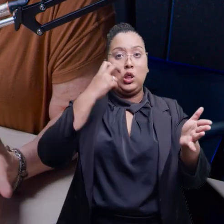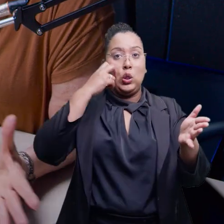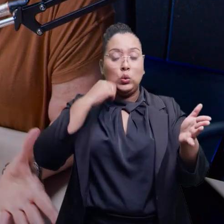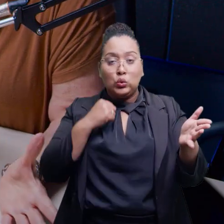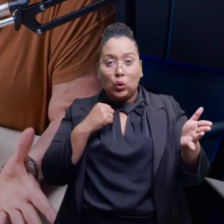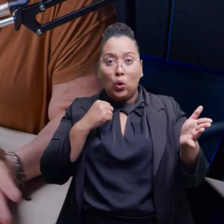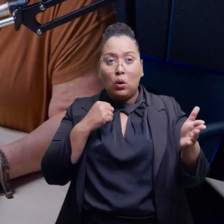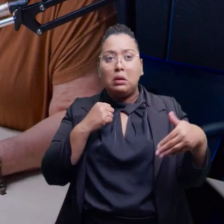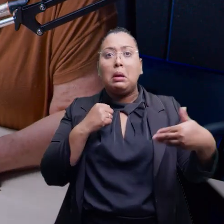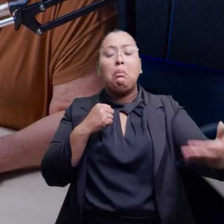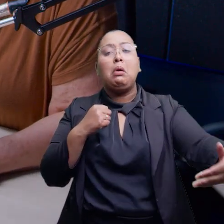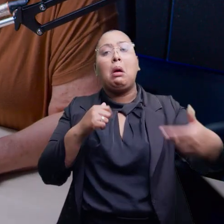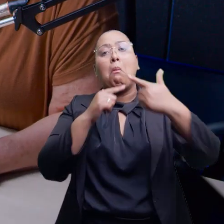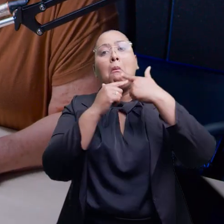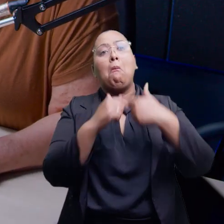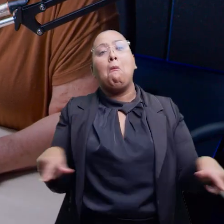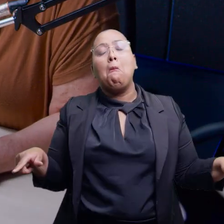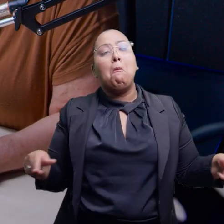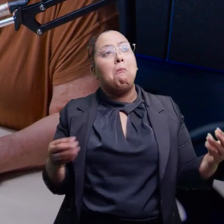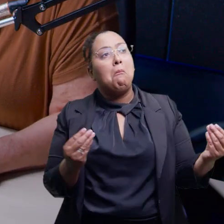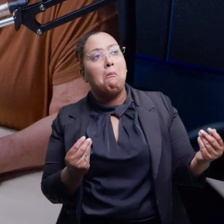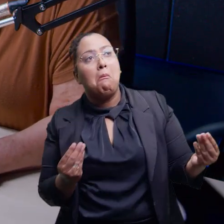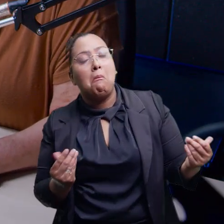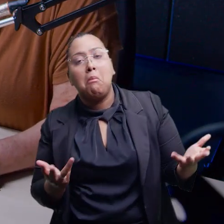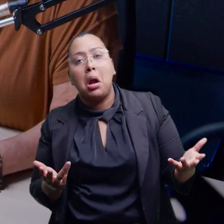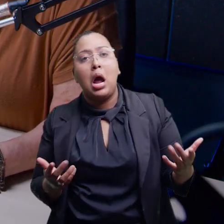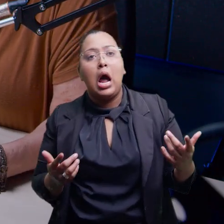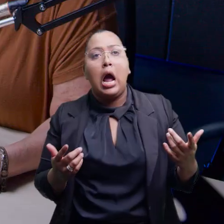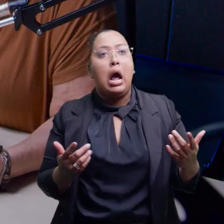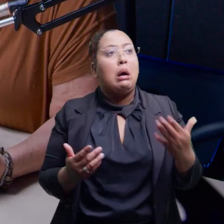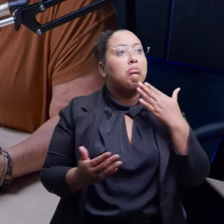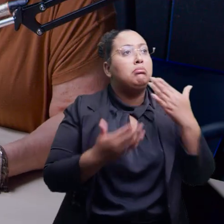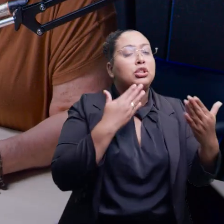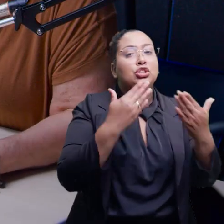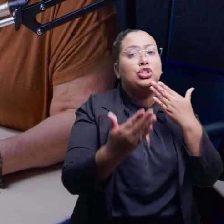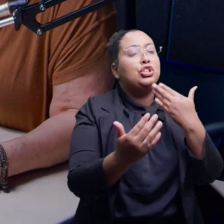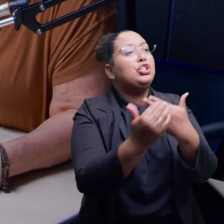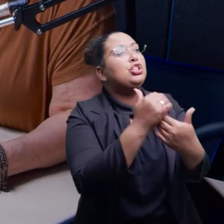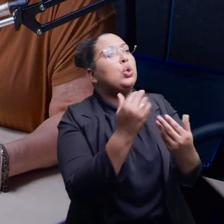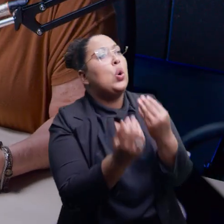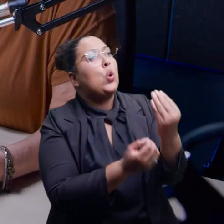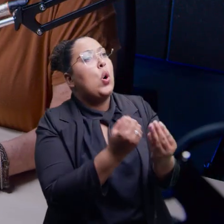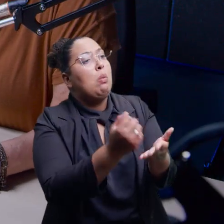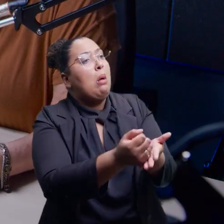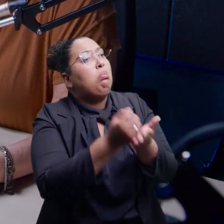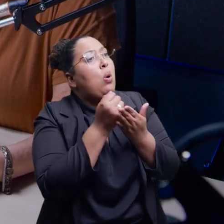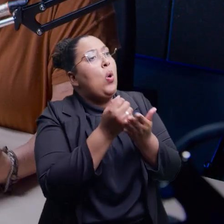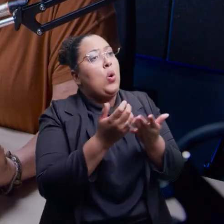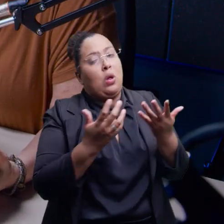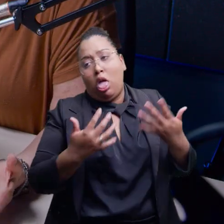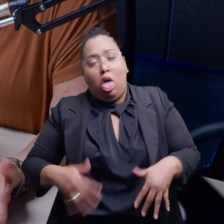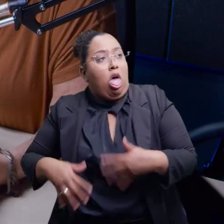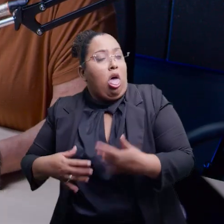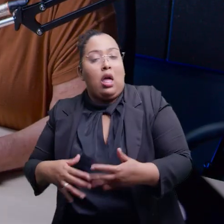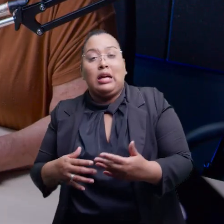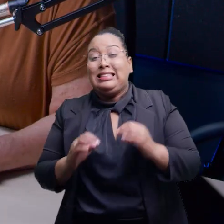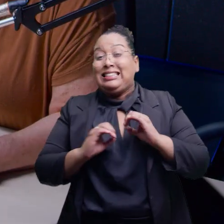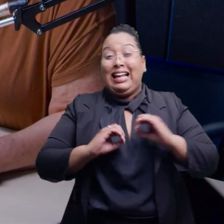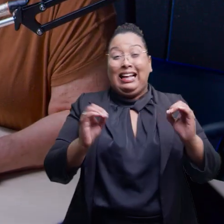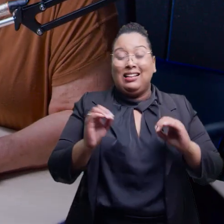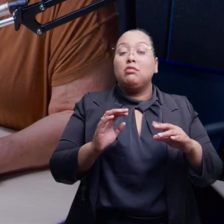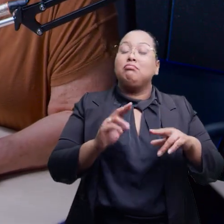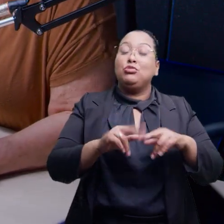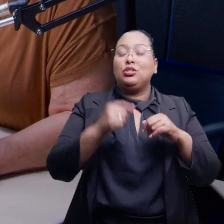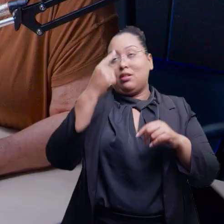adoção, nada mais acontecia, né? A gente não tinha onde recorrer um pedido de orientação, de apoio, de ajuda,